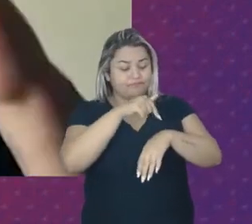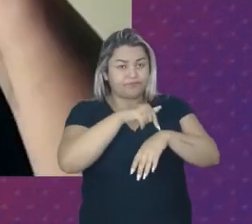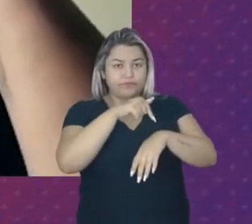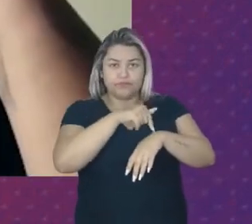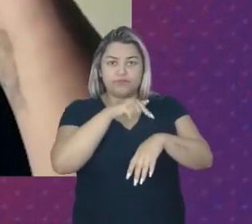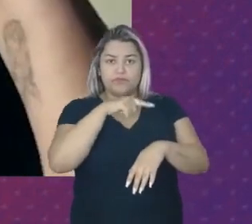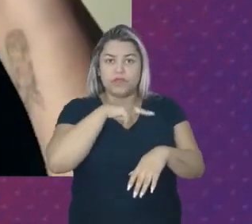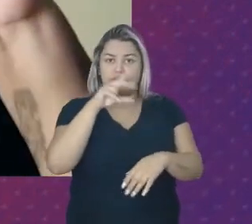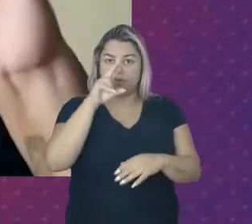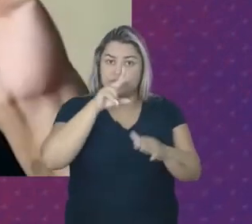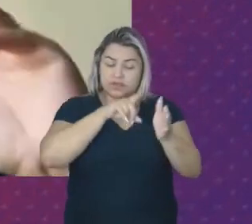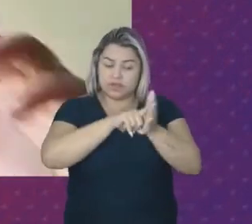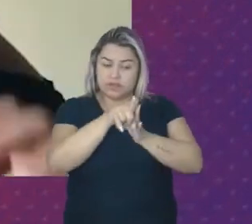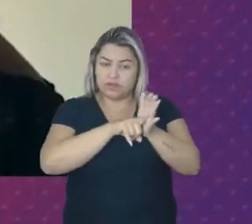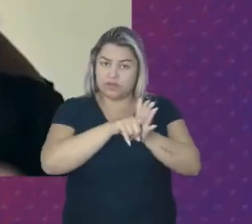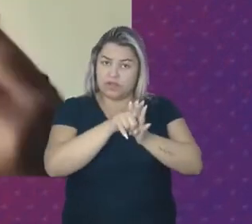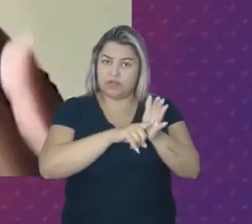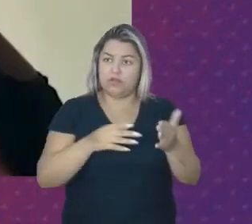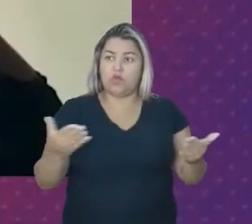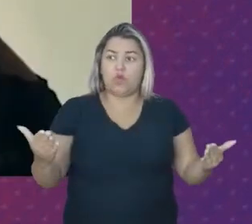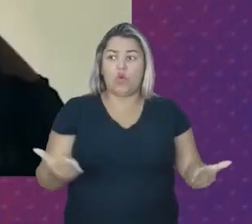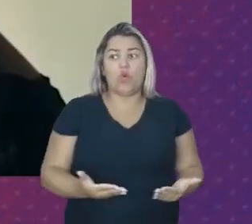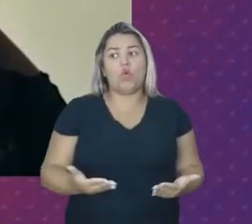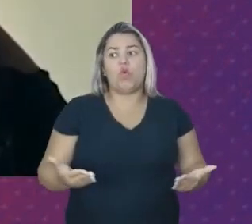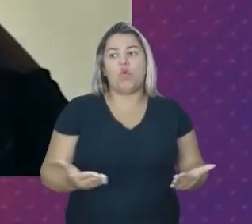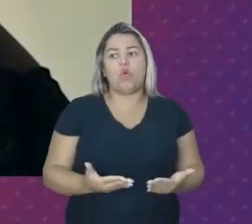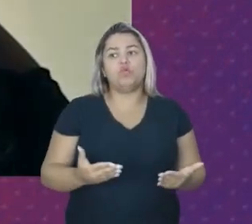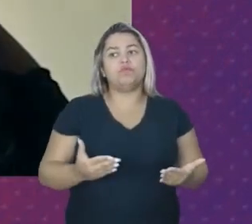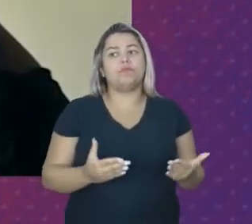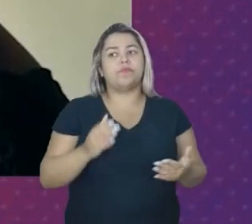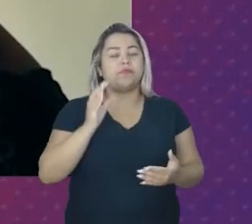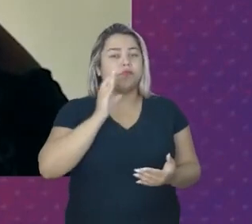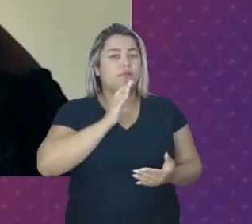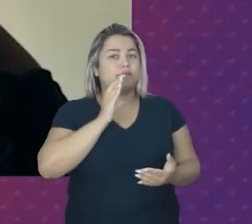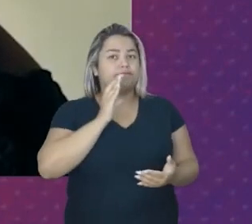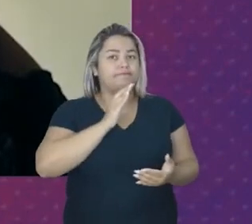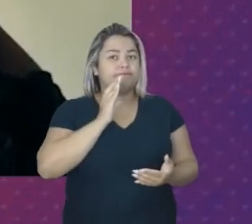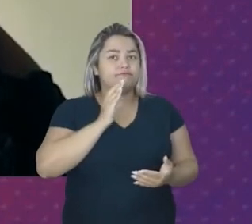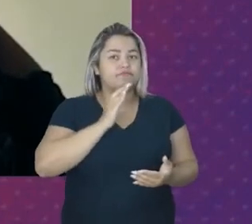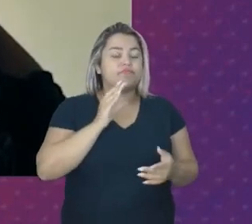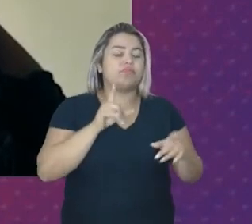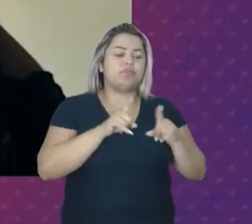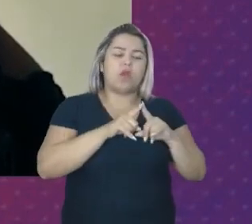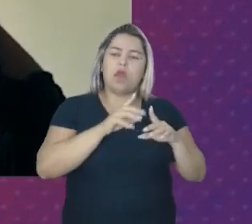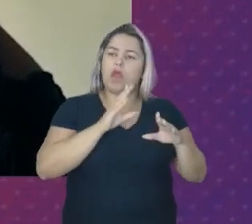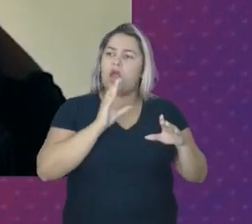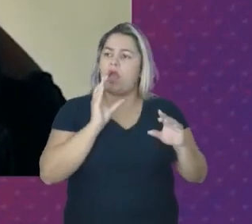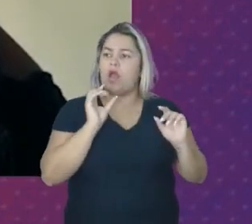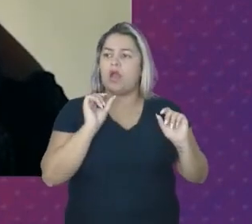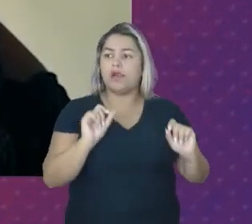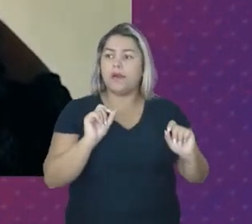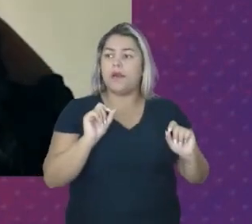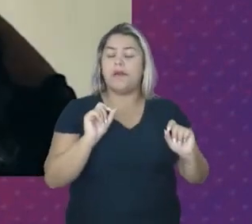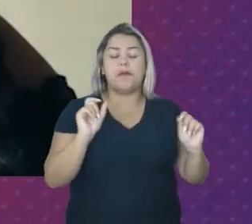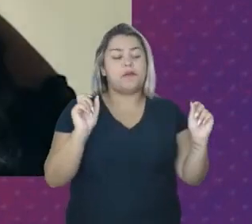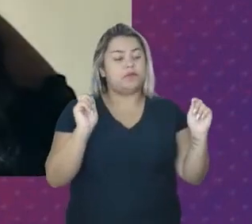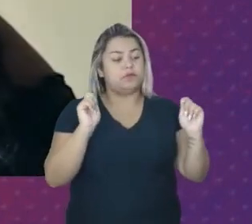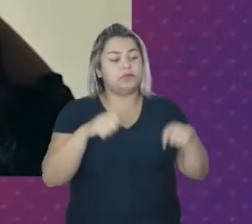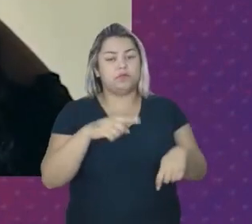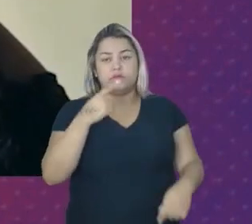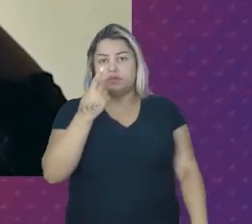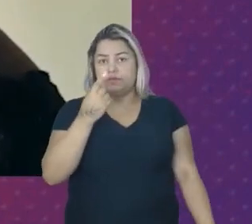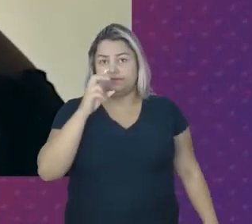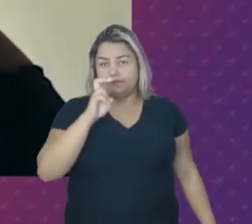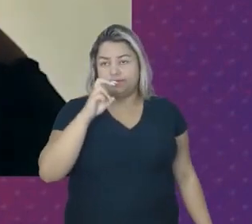tem que ser analisado. Hoje, o imediatismo corre cada vez mais rápido, né? A gente tem vídeos de 15